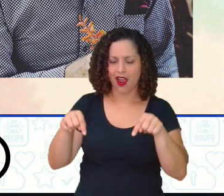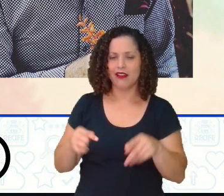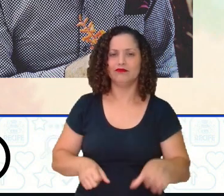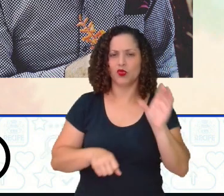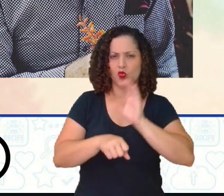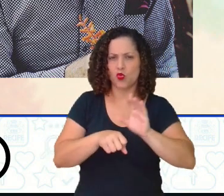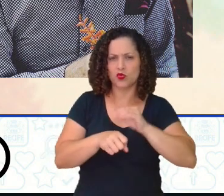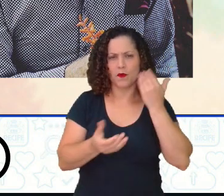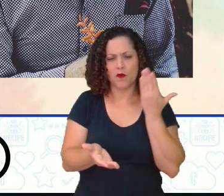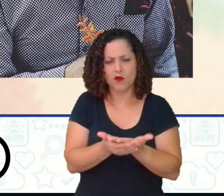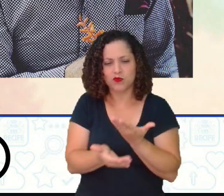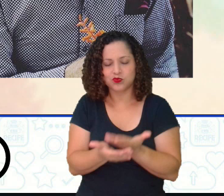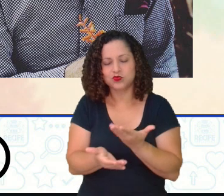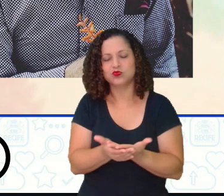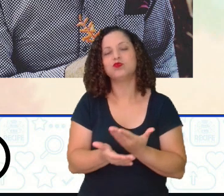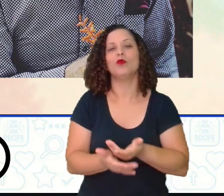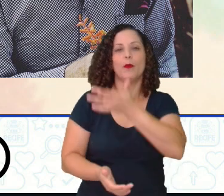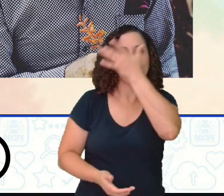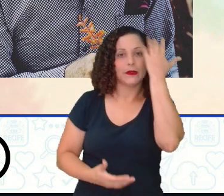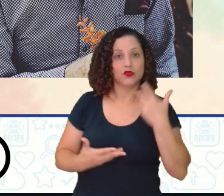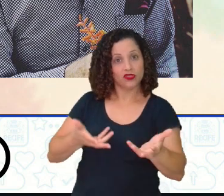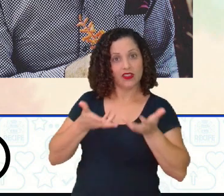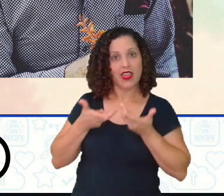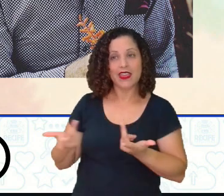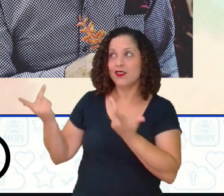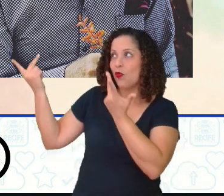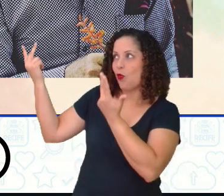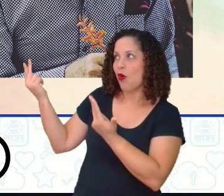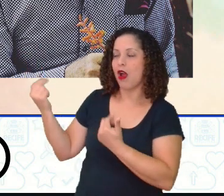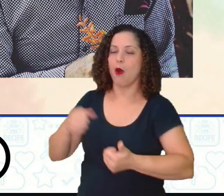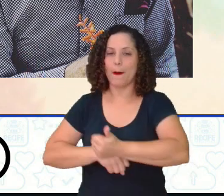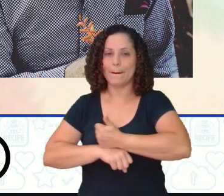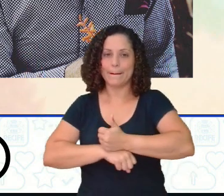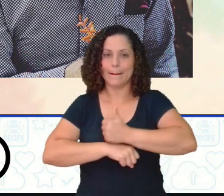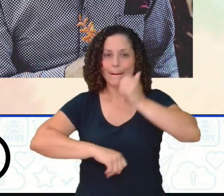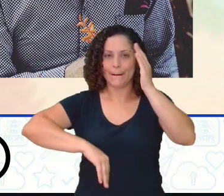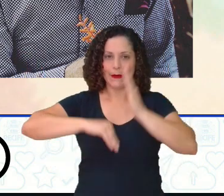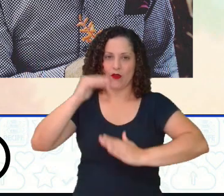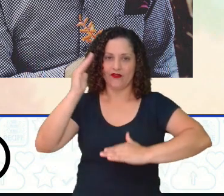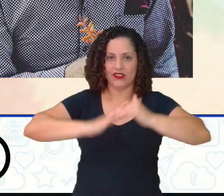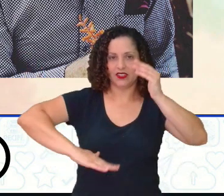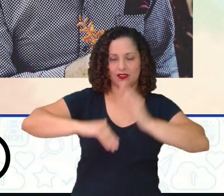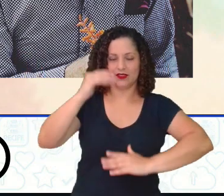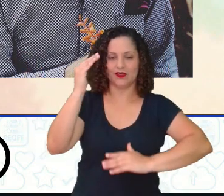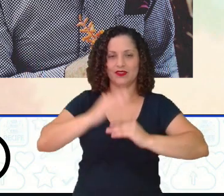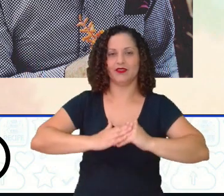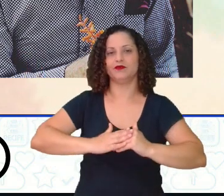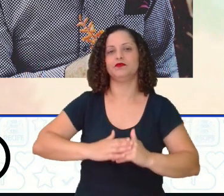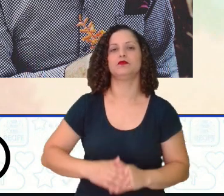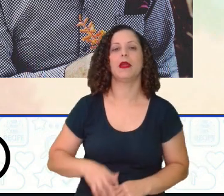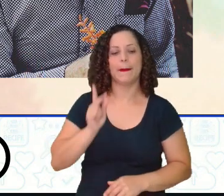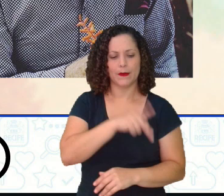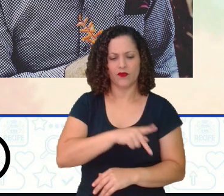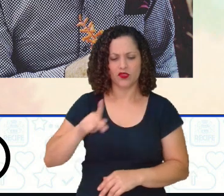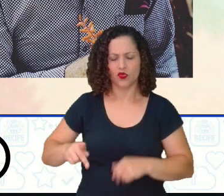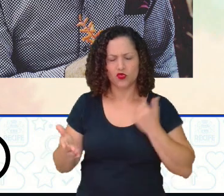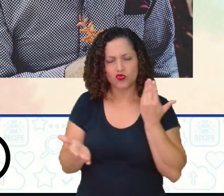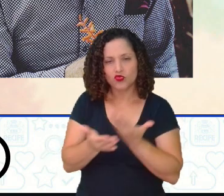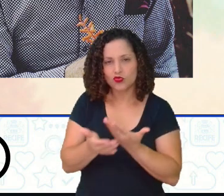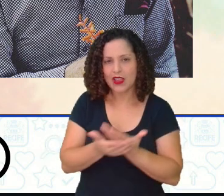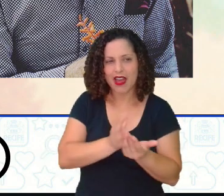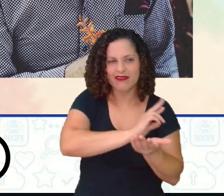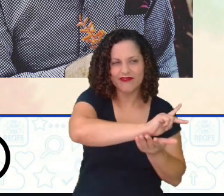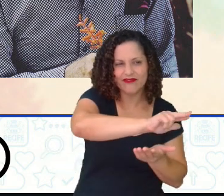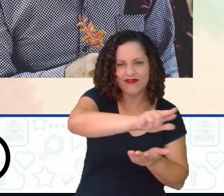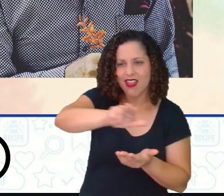preparando, estudando para ter essa profissão. E profissionais, né, esses professores lá, que estudam vários paisagistas,